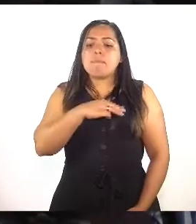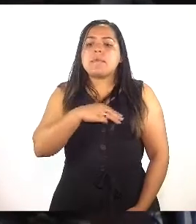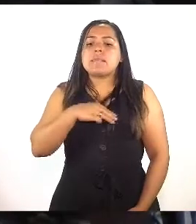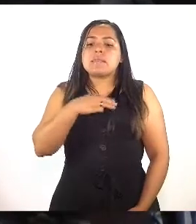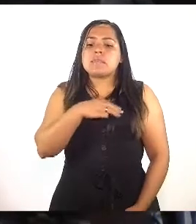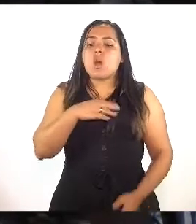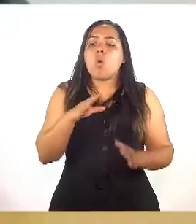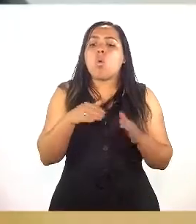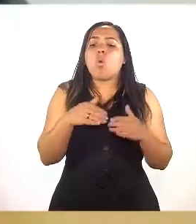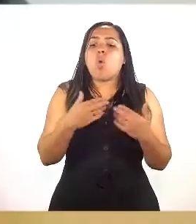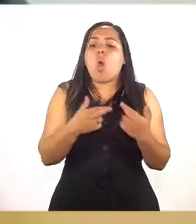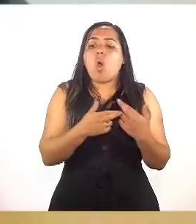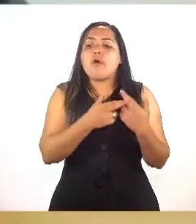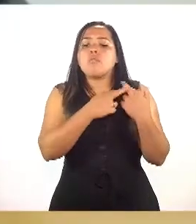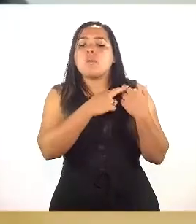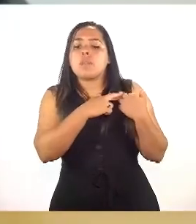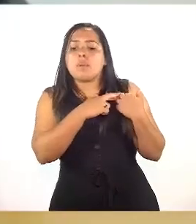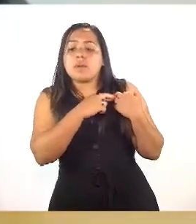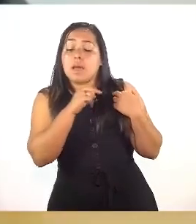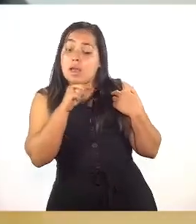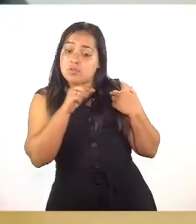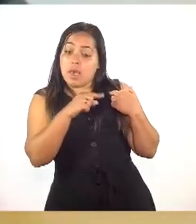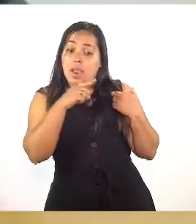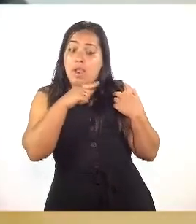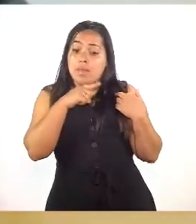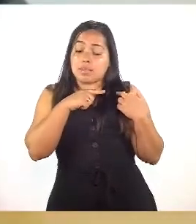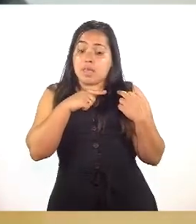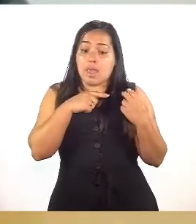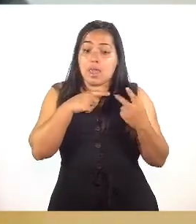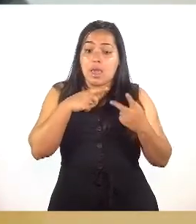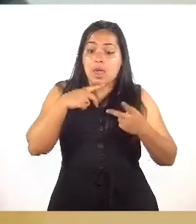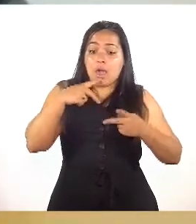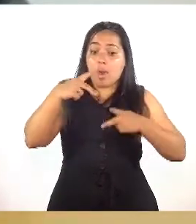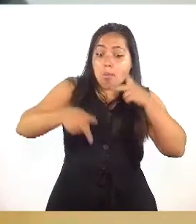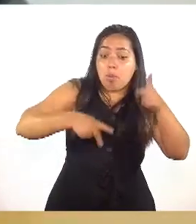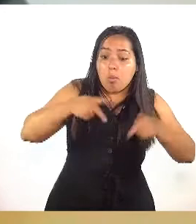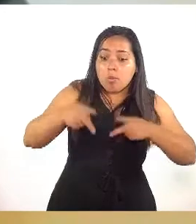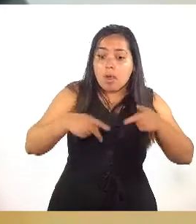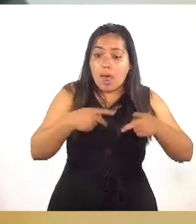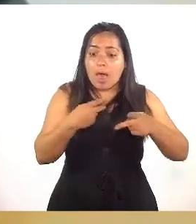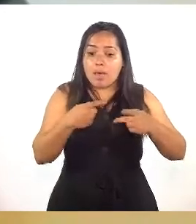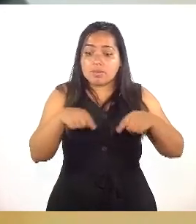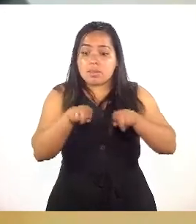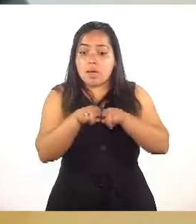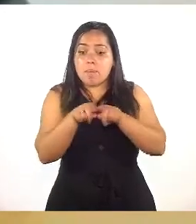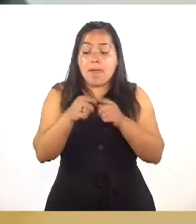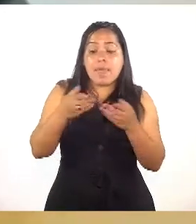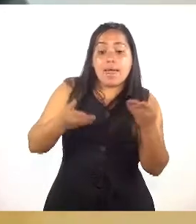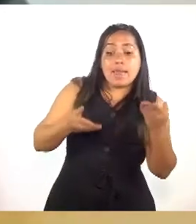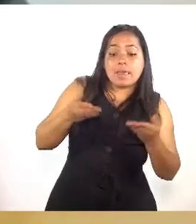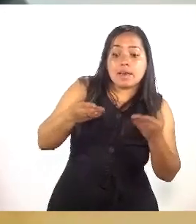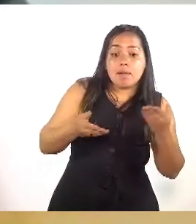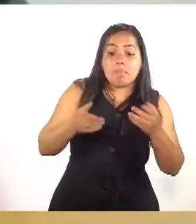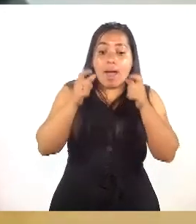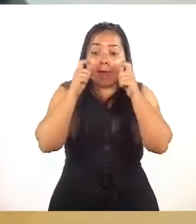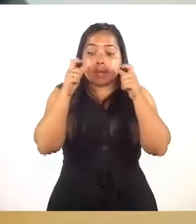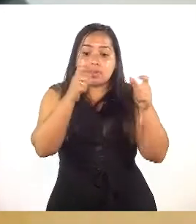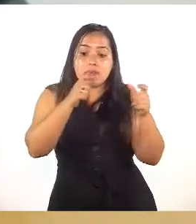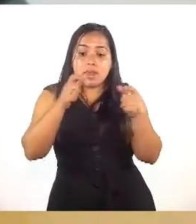Bom, a missão da agência é regular e equilibrar os interesses do subsistema em qual ela se